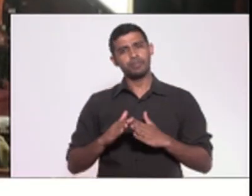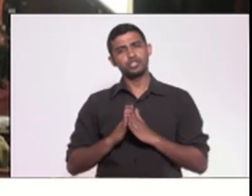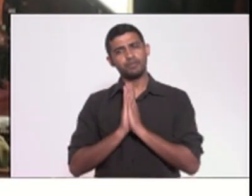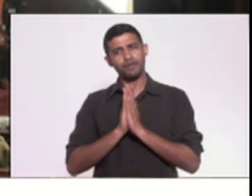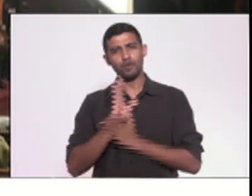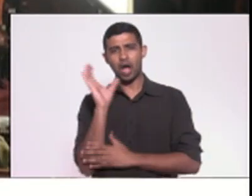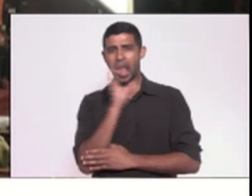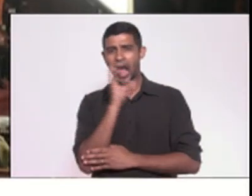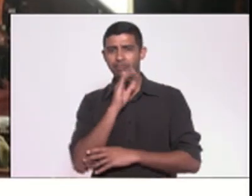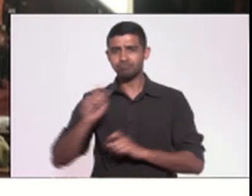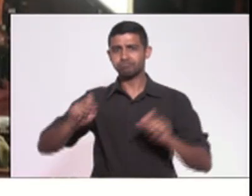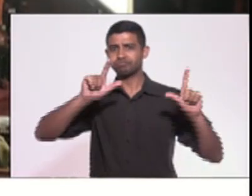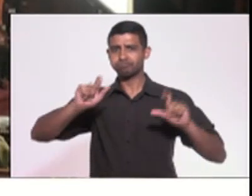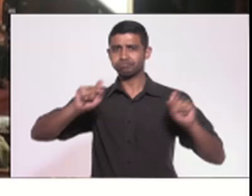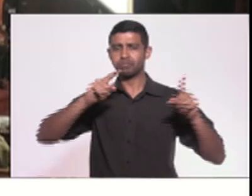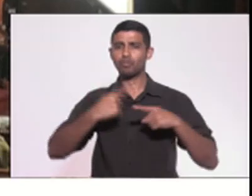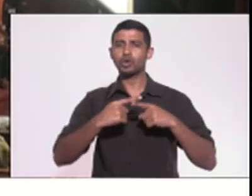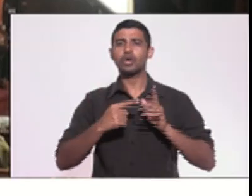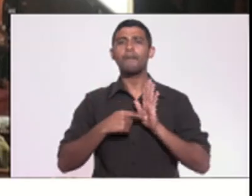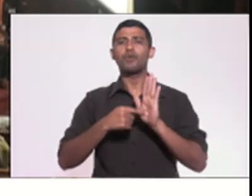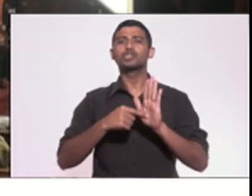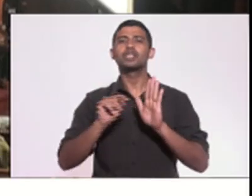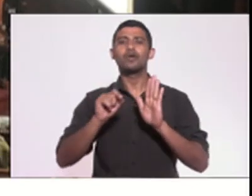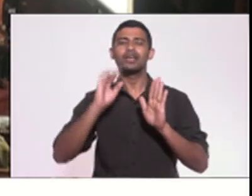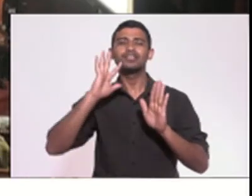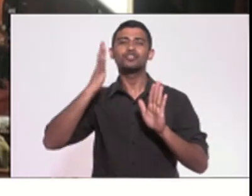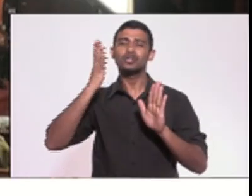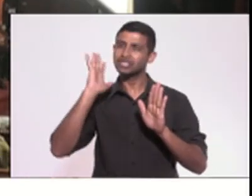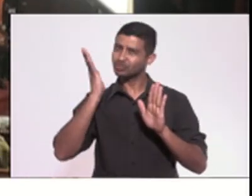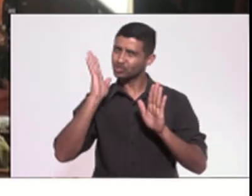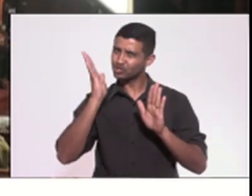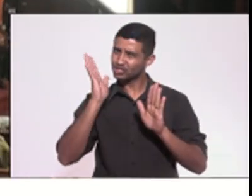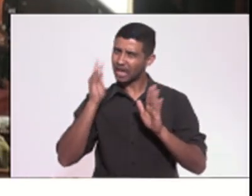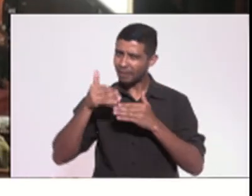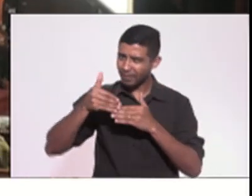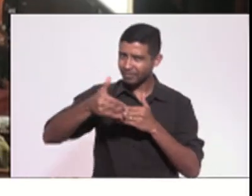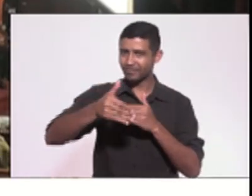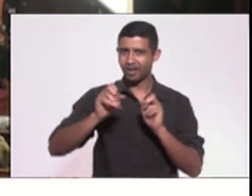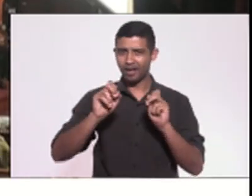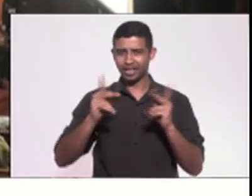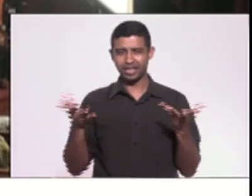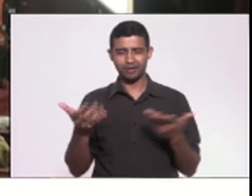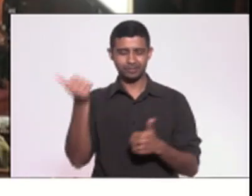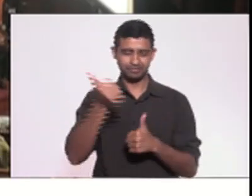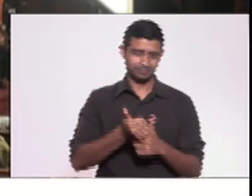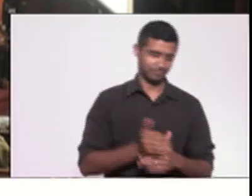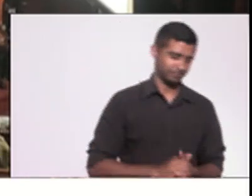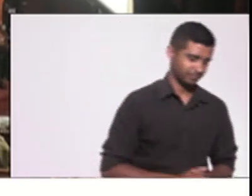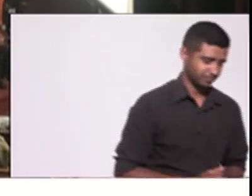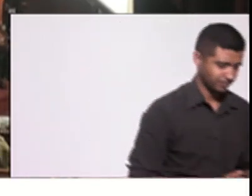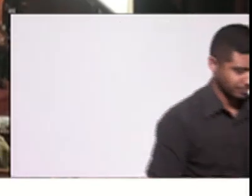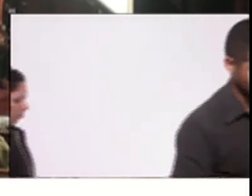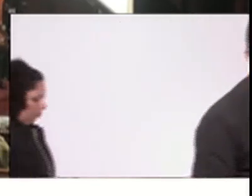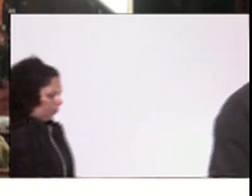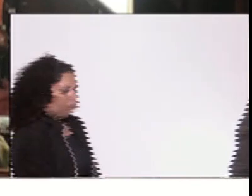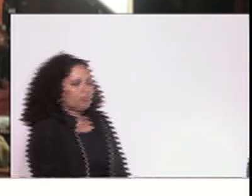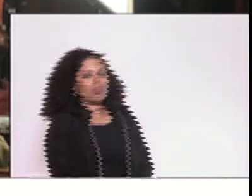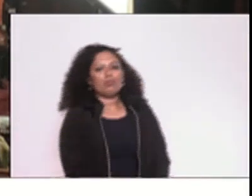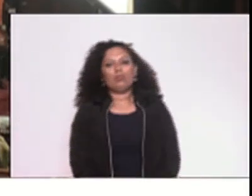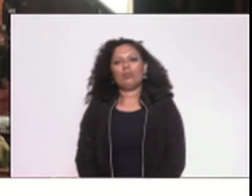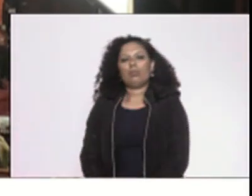acelerada, porque eu quero apresentar uma solução que já está mais à frente. Tá? Pode